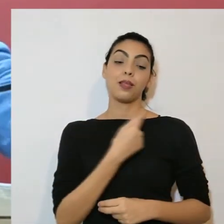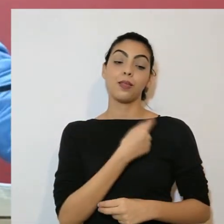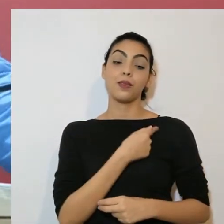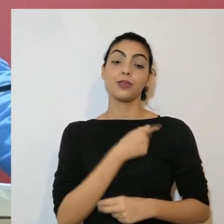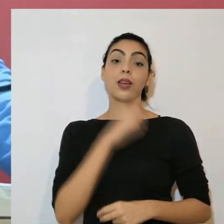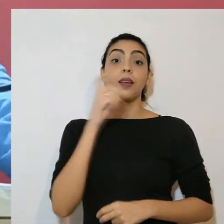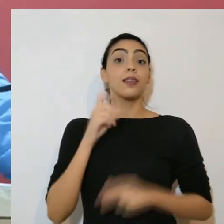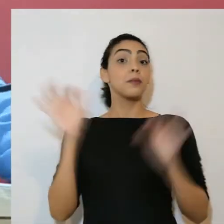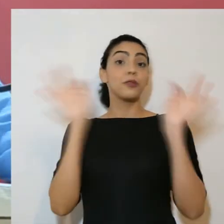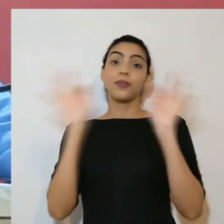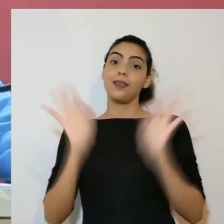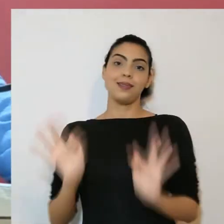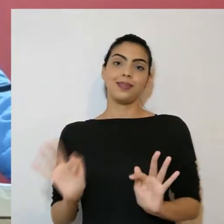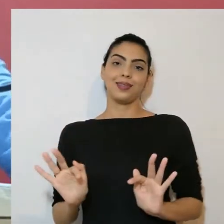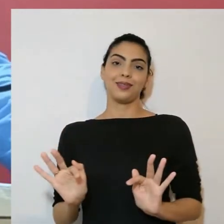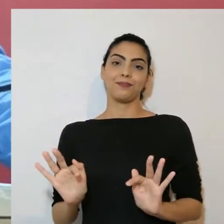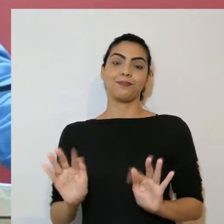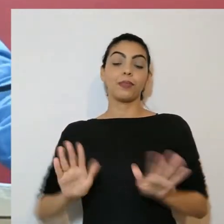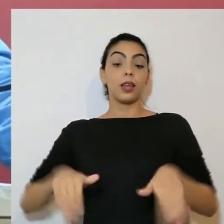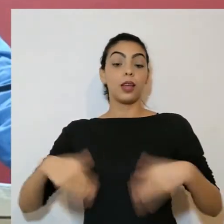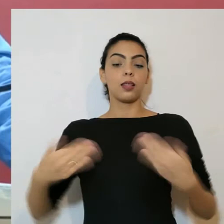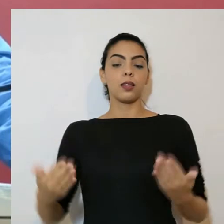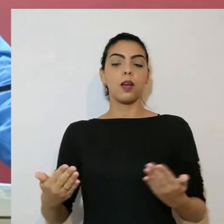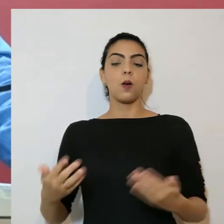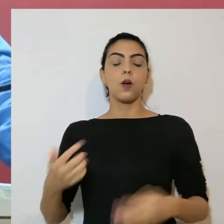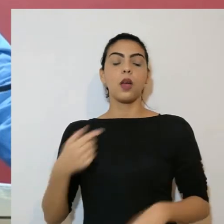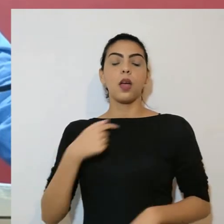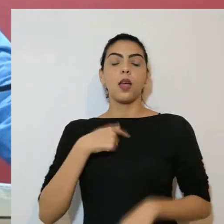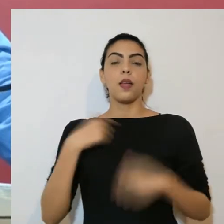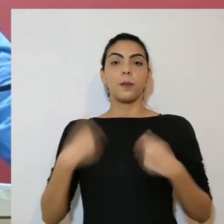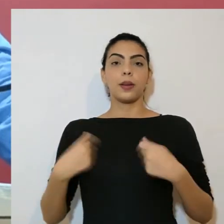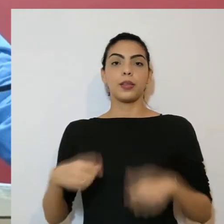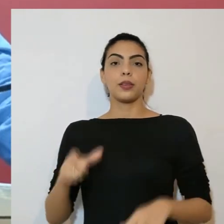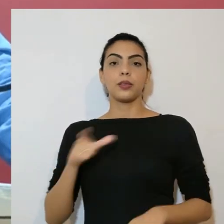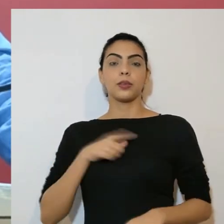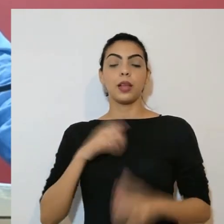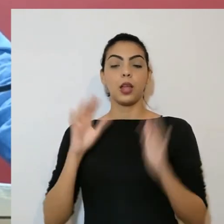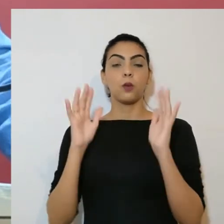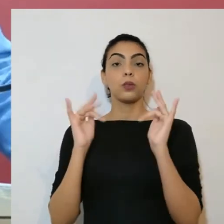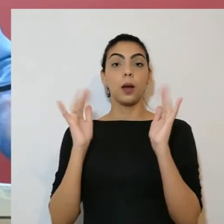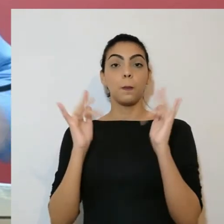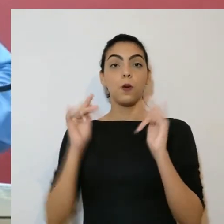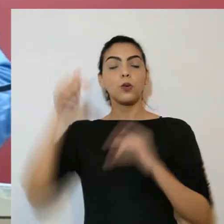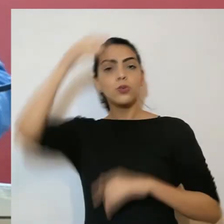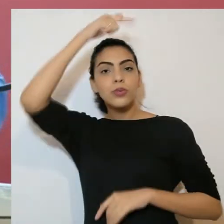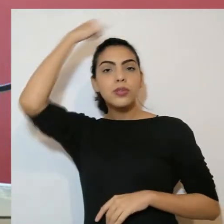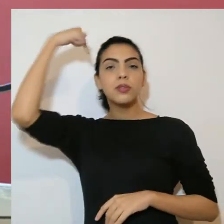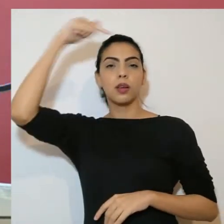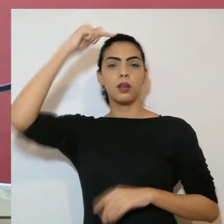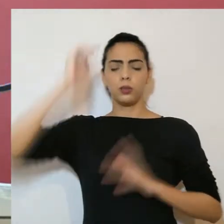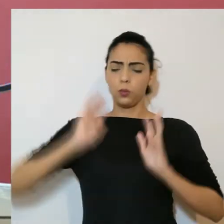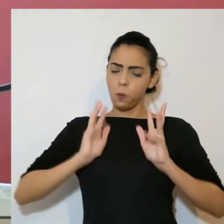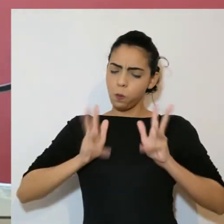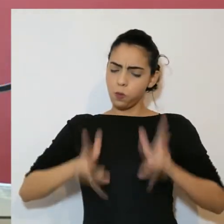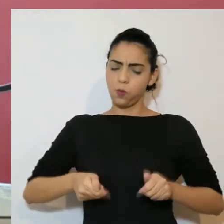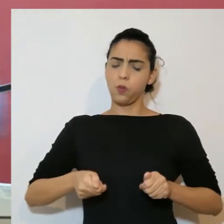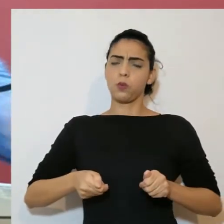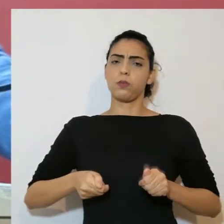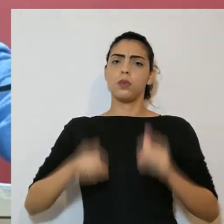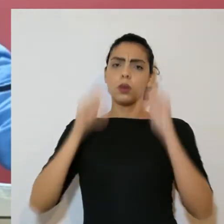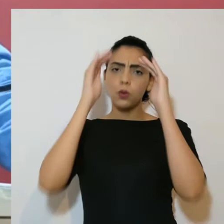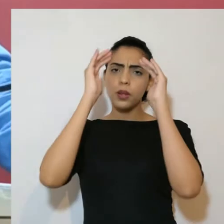para sermos felizes. Portanto, eu tenho que ter um namoro santo, um namoro puro,